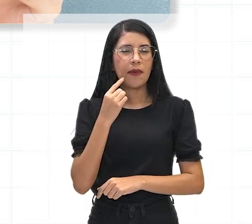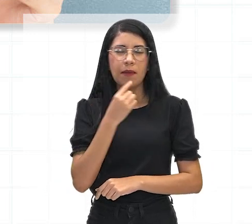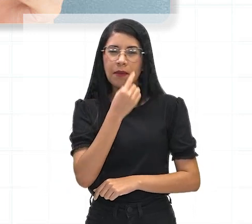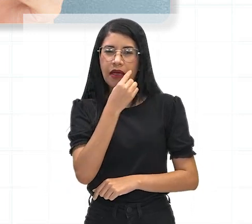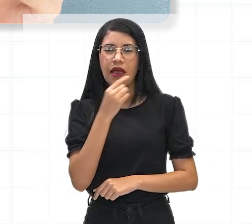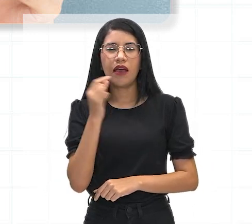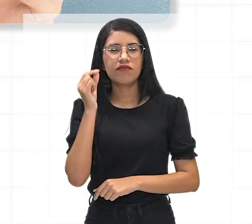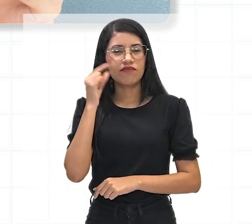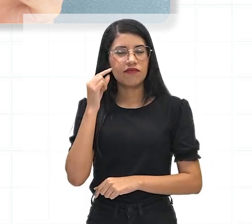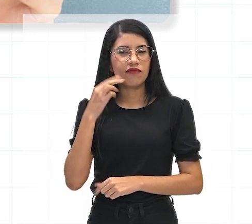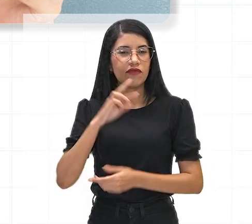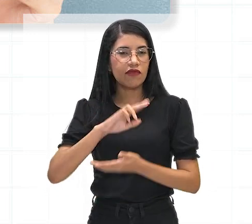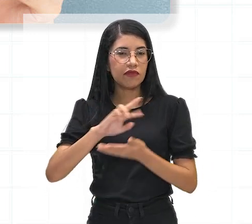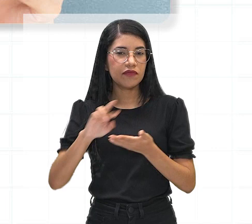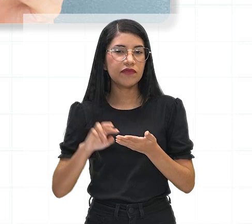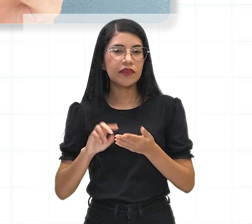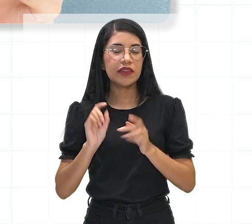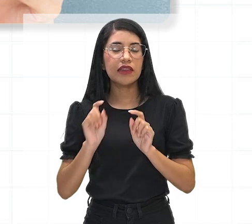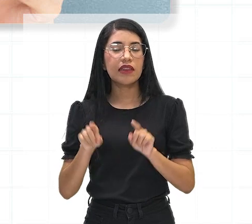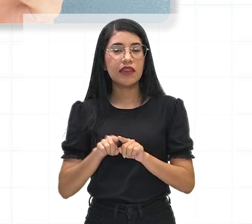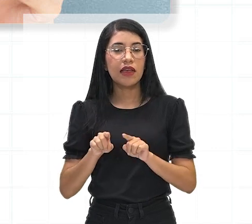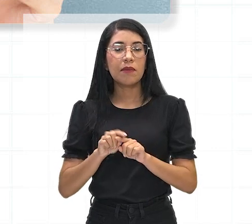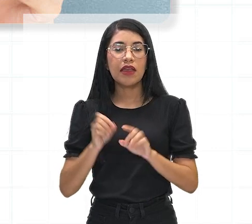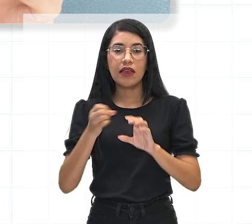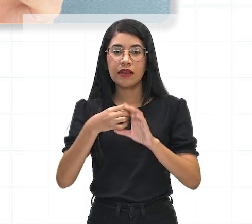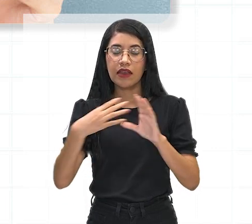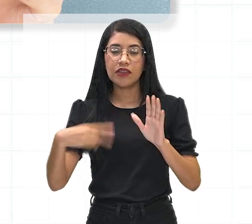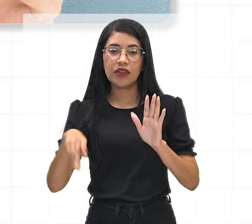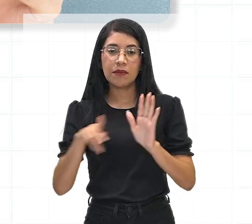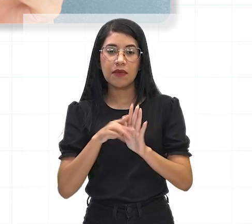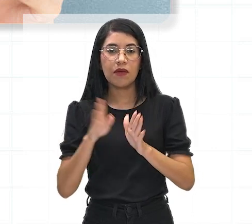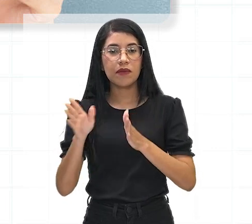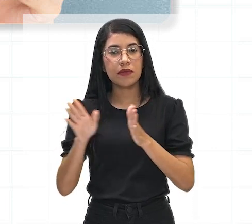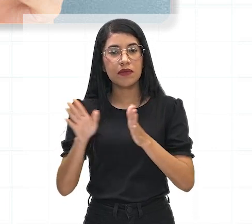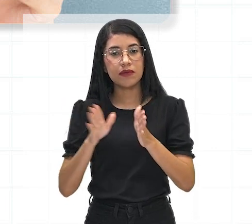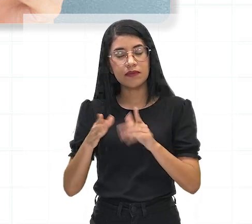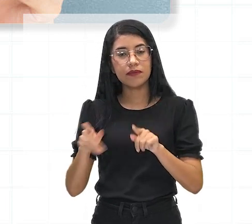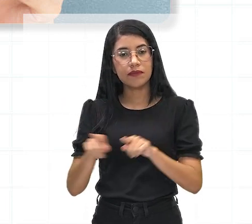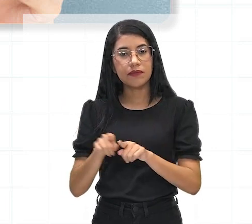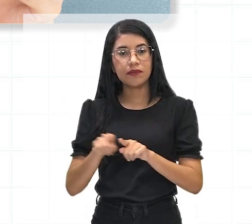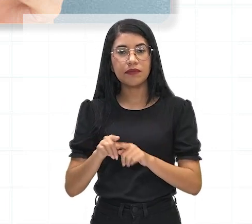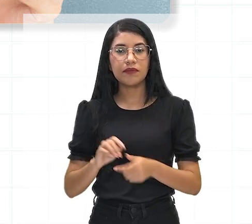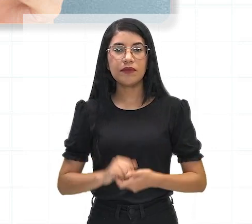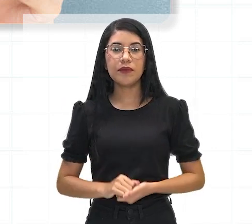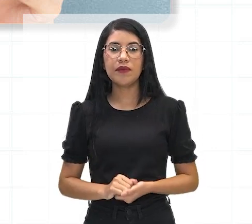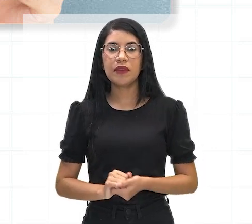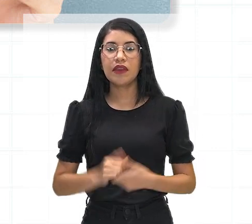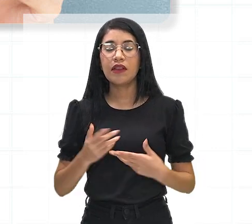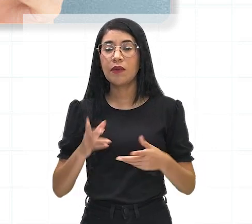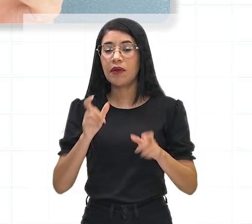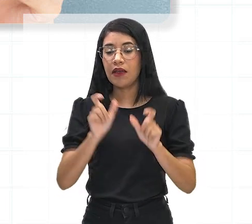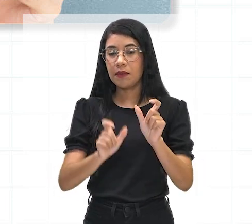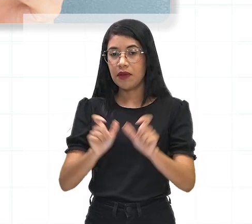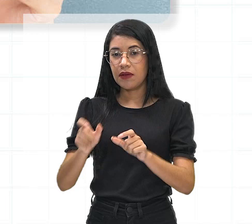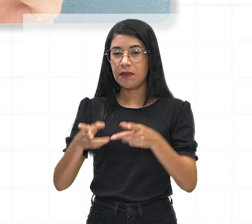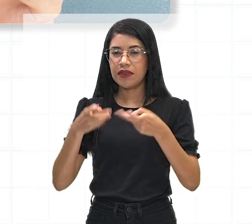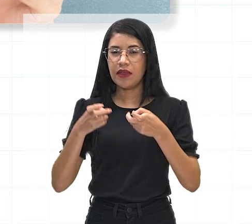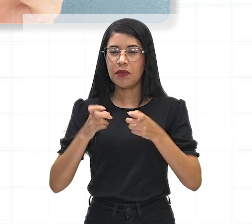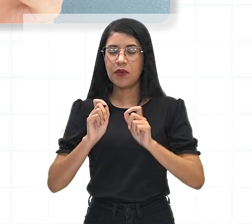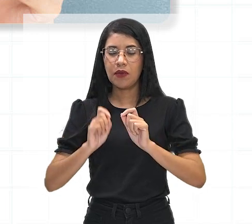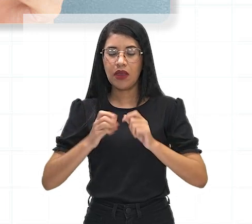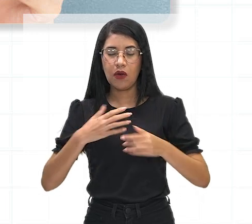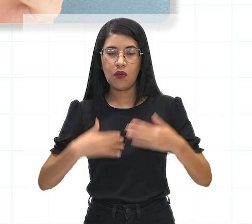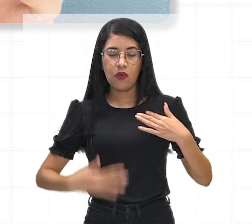pele, cheia de acnes, que é algo também bem característico dessa fase, né? As pessoas percebem aí